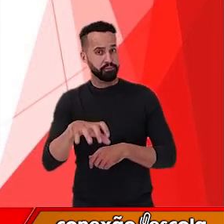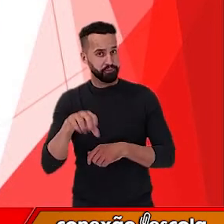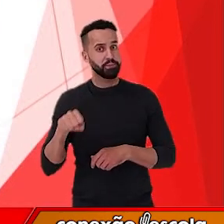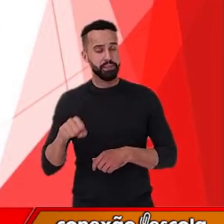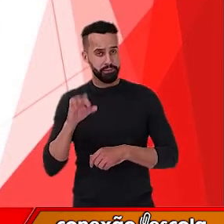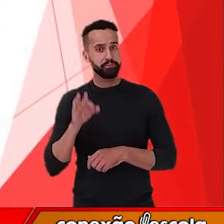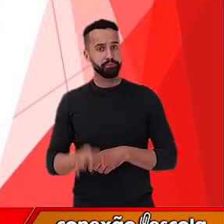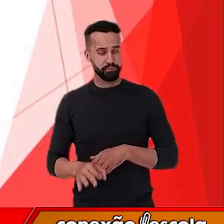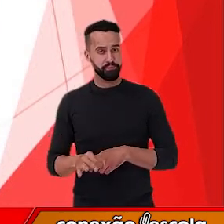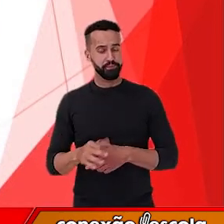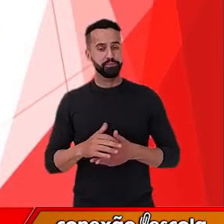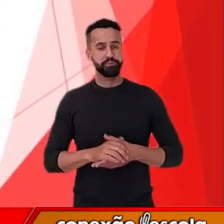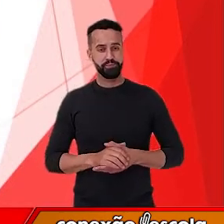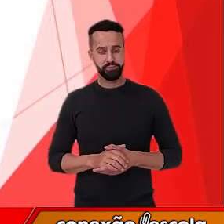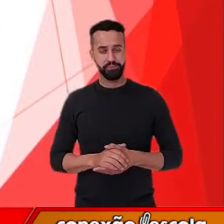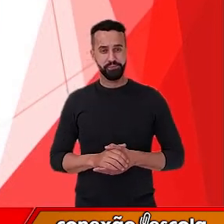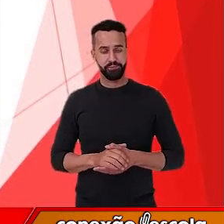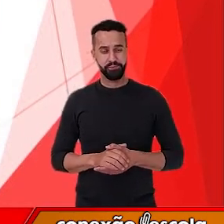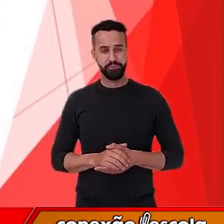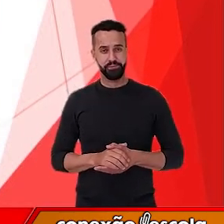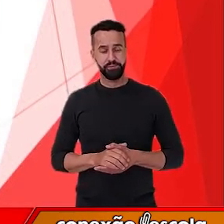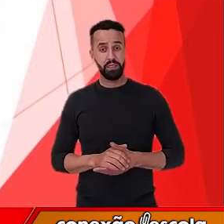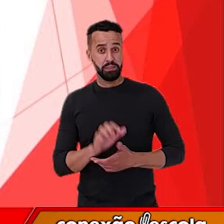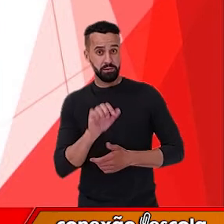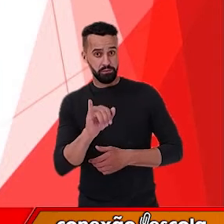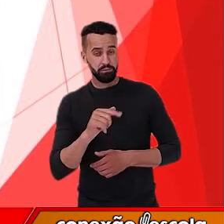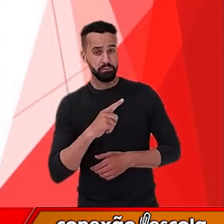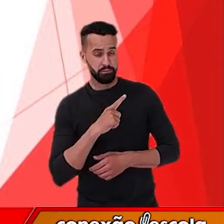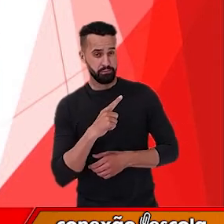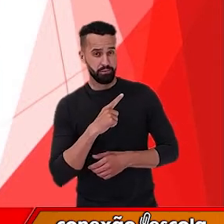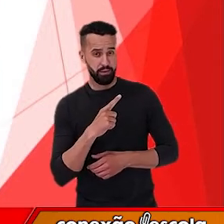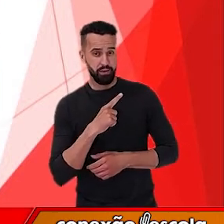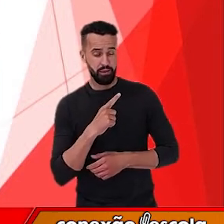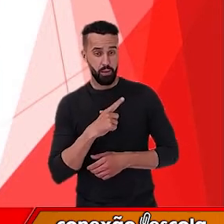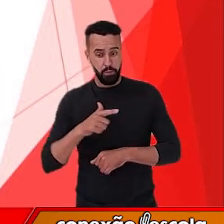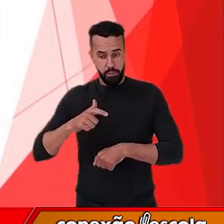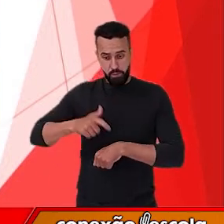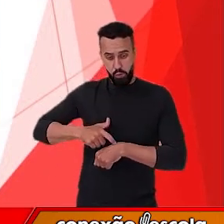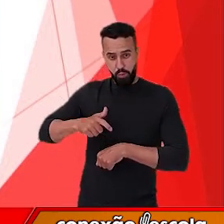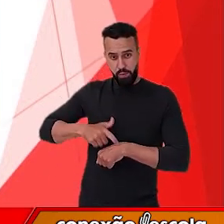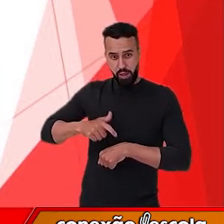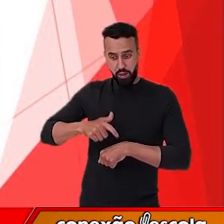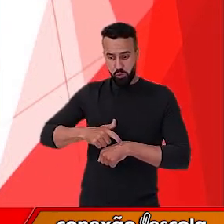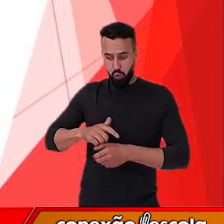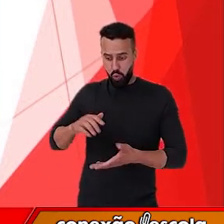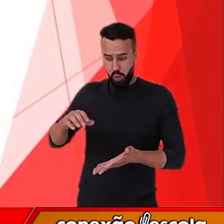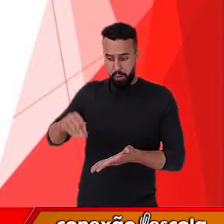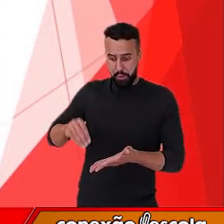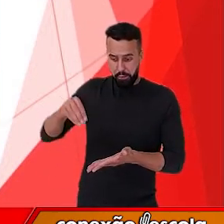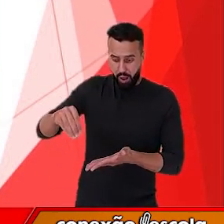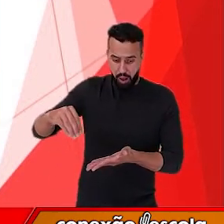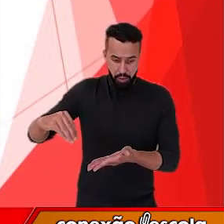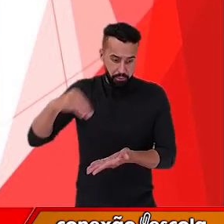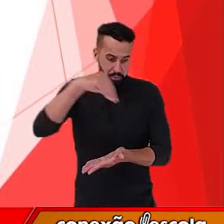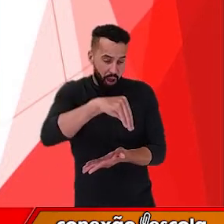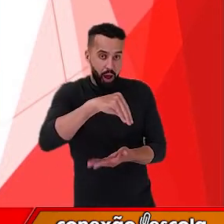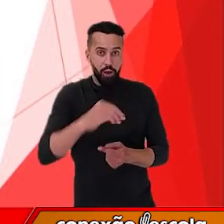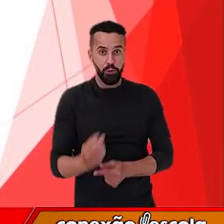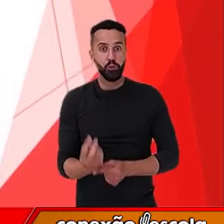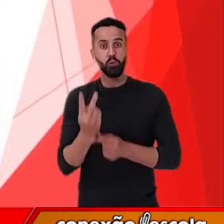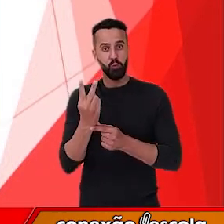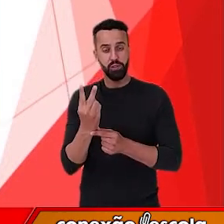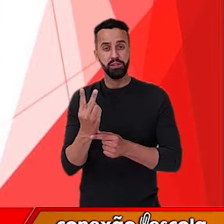comê-la. E sempre que você tiver uma jogada em que você consegue comer mais